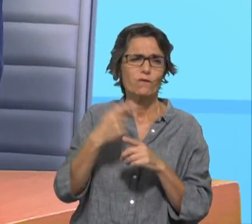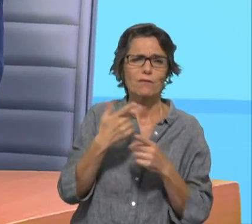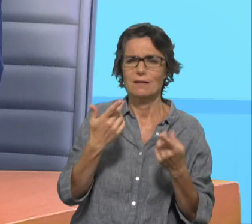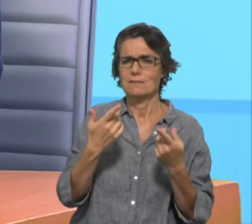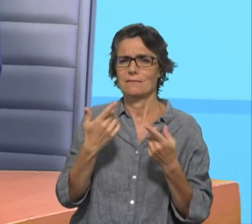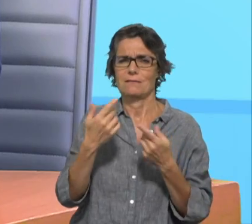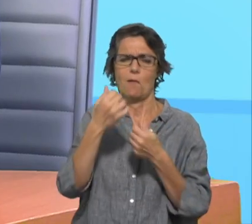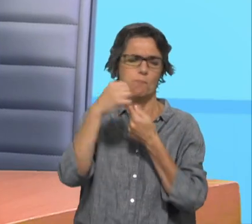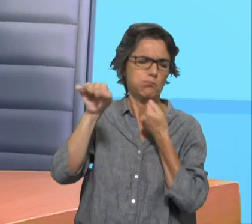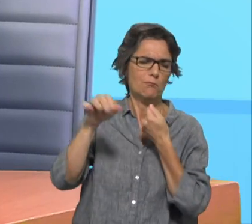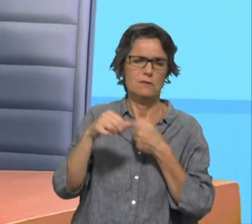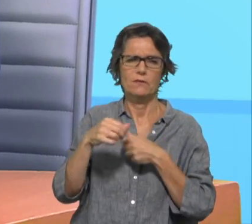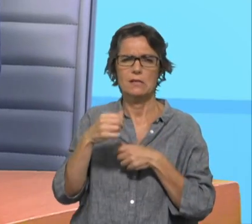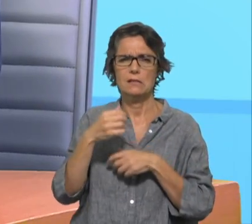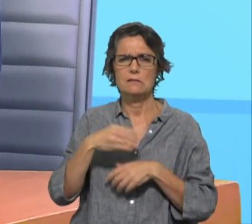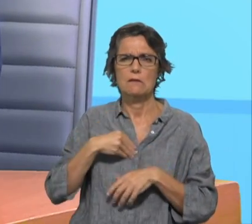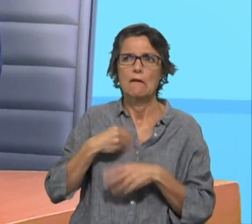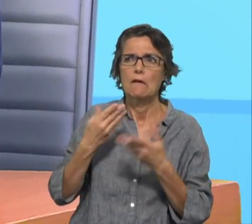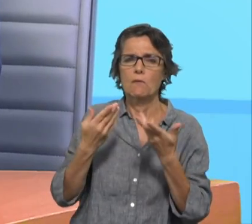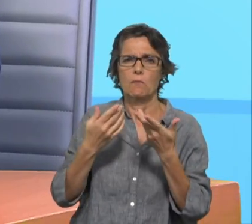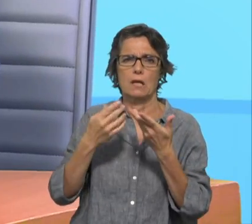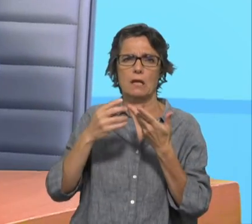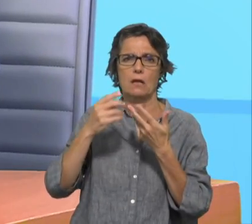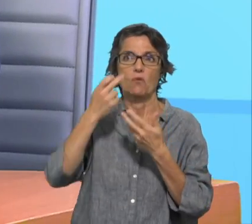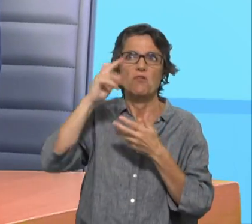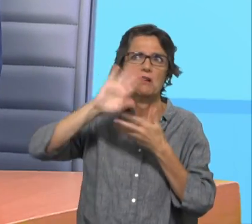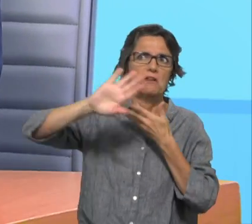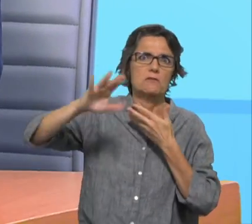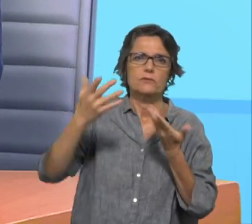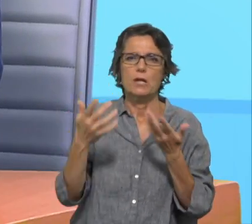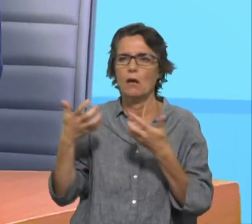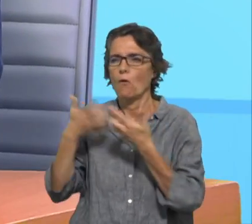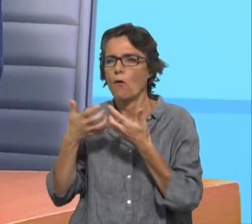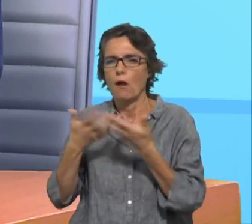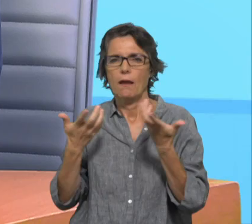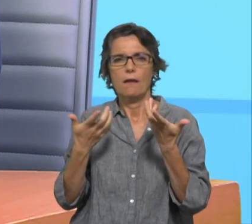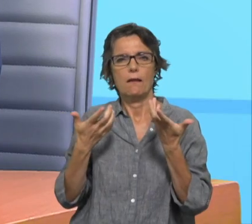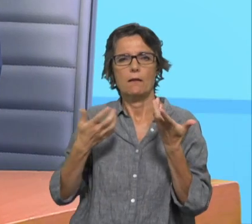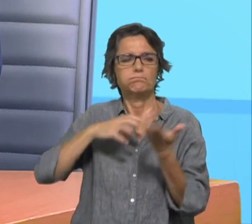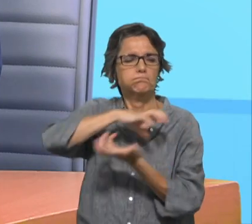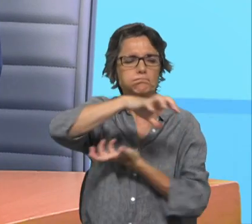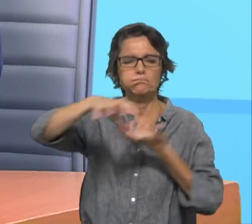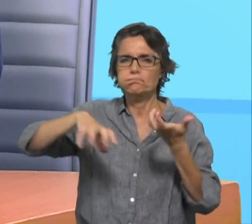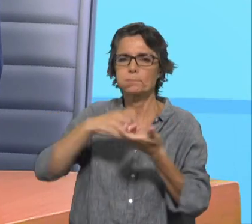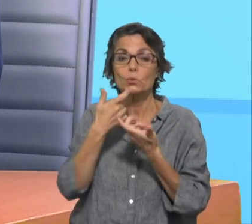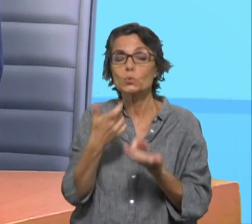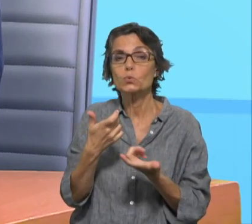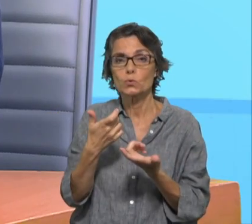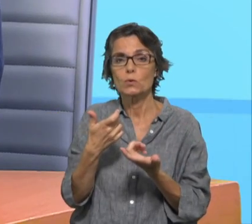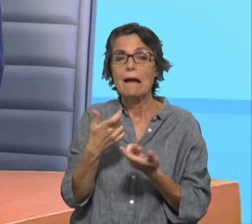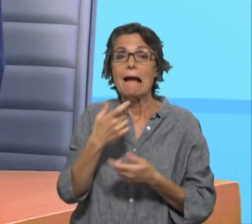indiferença, a xenofobia, os medos, as guerras, as convulsões. E,